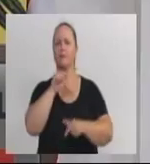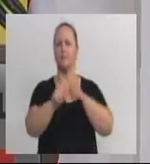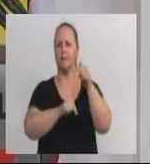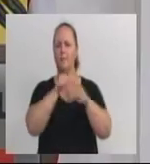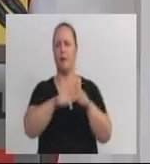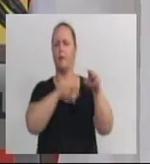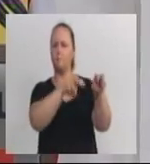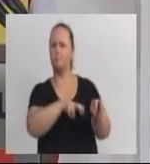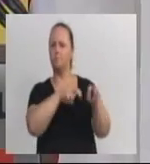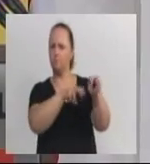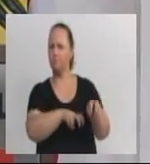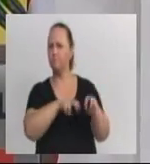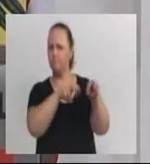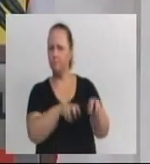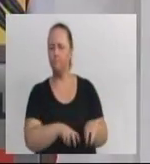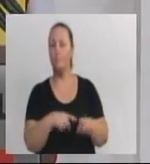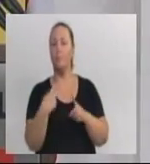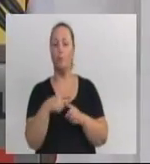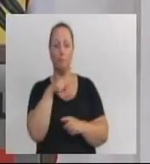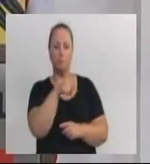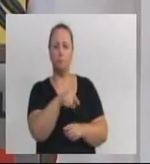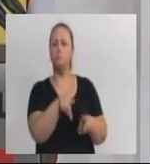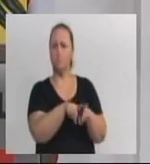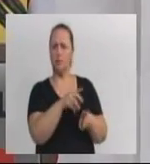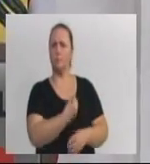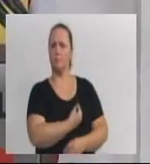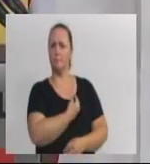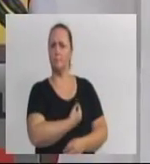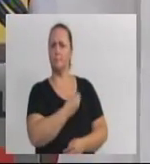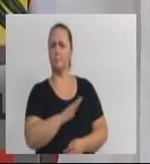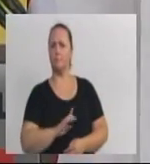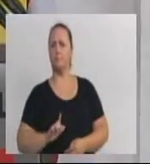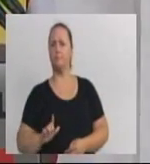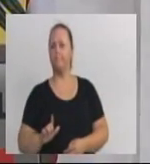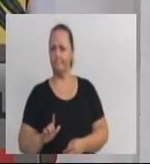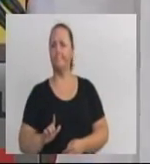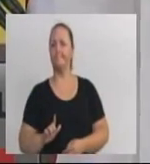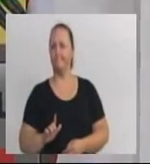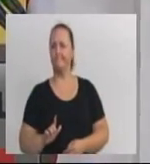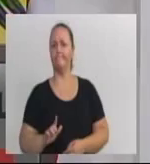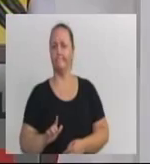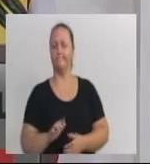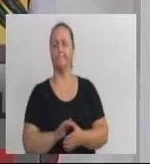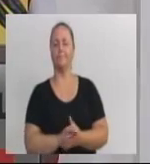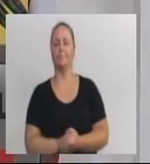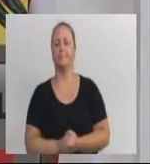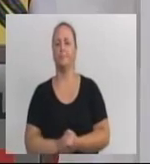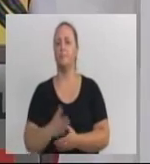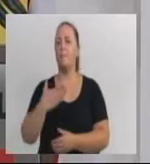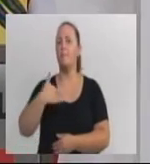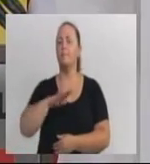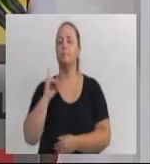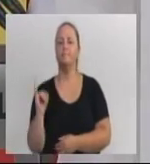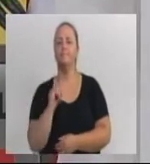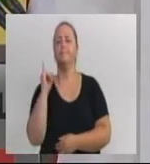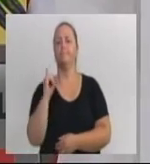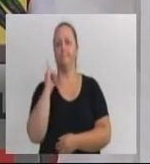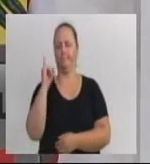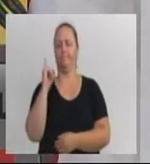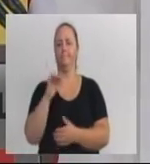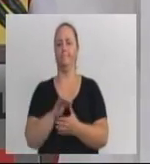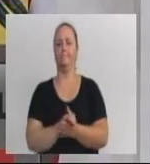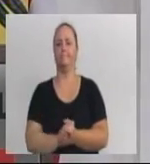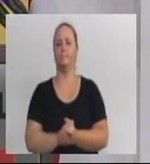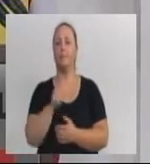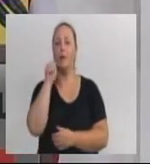campo, porque elas também estão aqui em Blumenau. Tá? O que é mais importante? Mulheres que trabalham, as